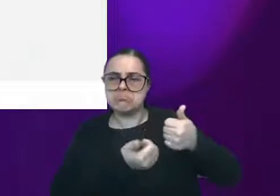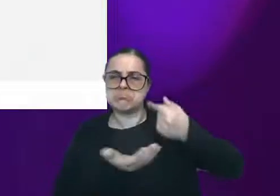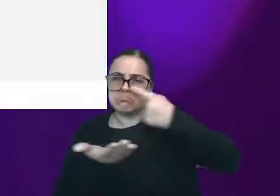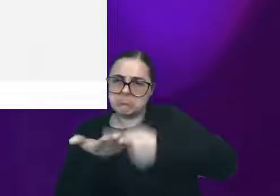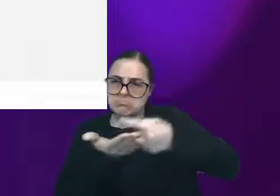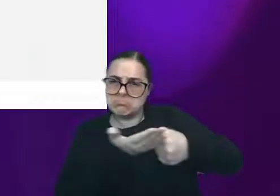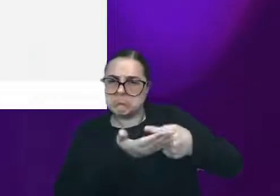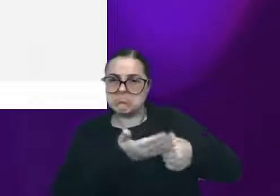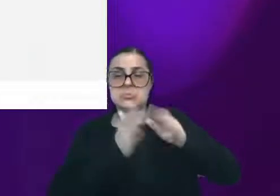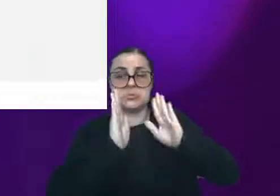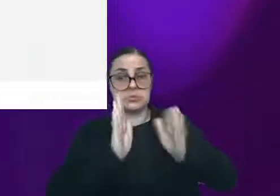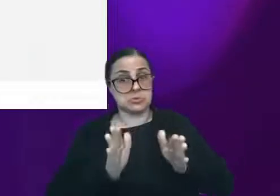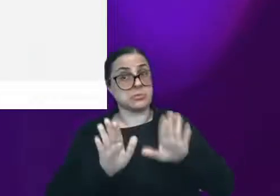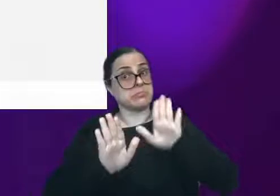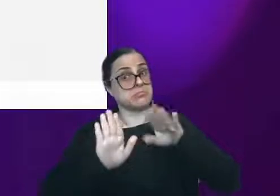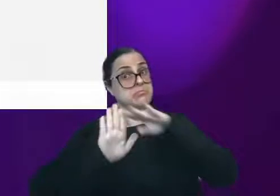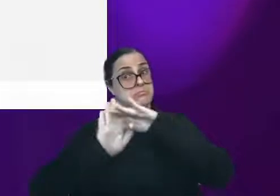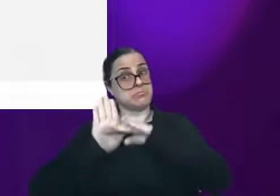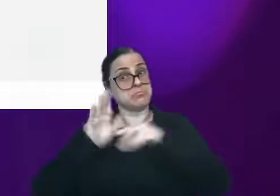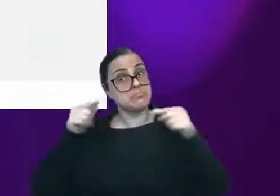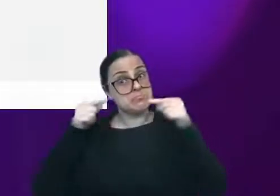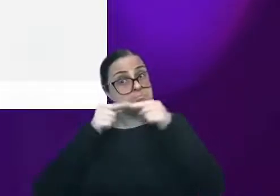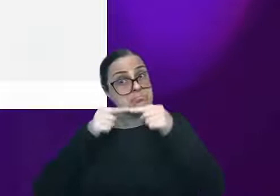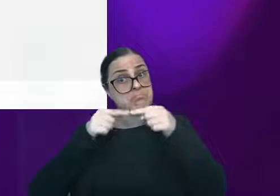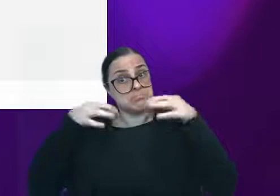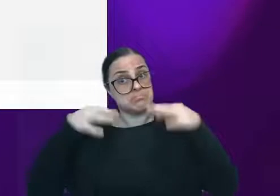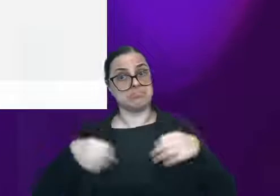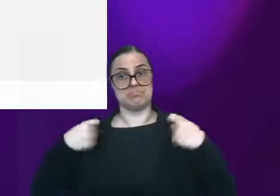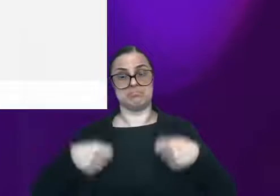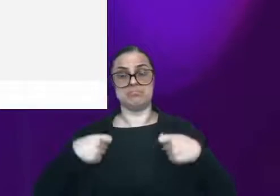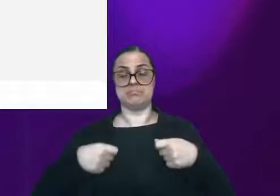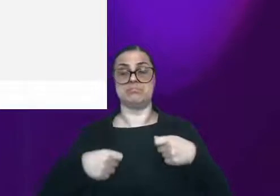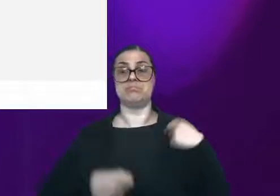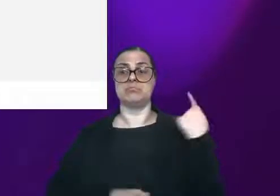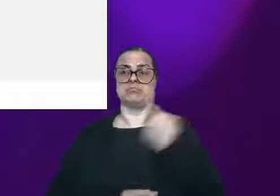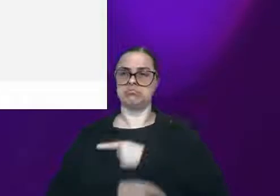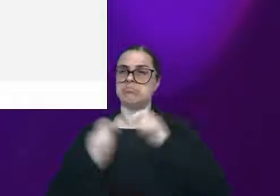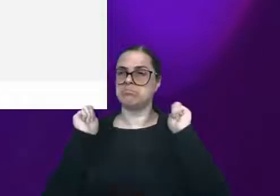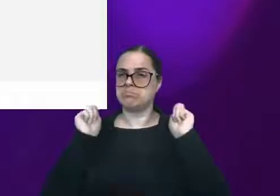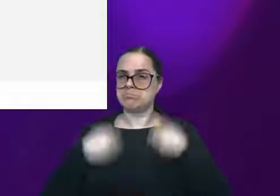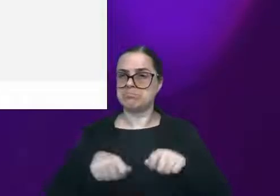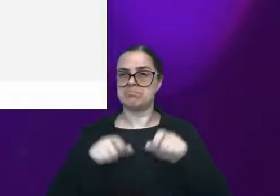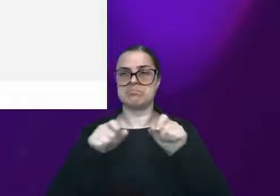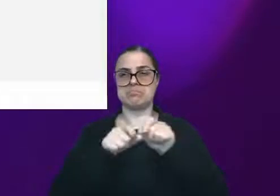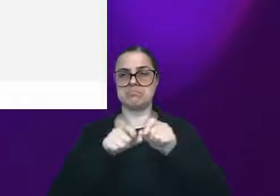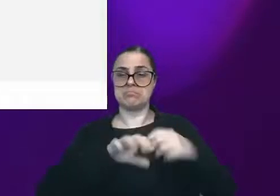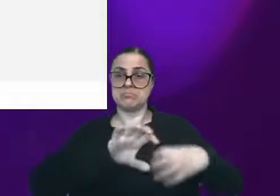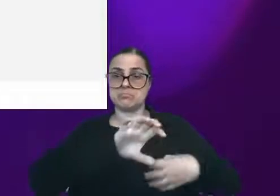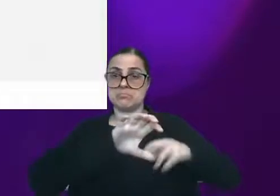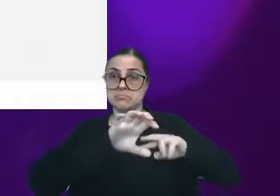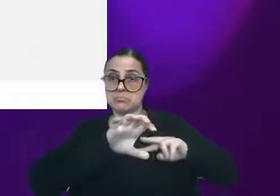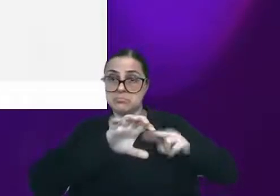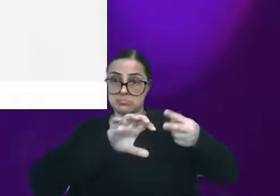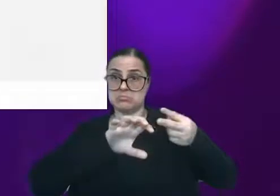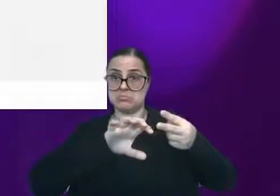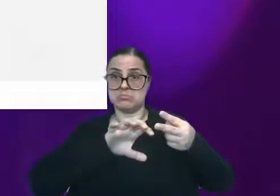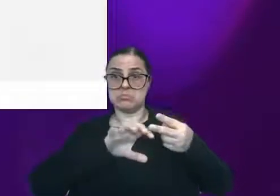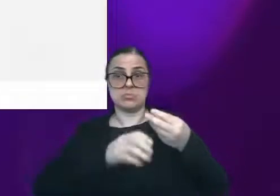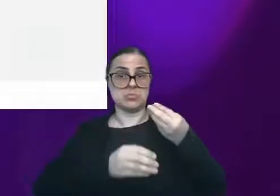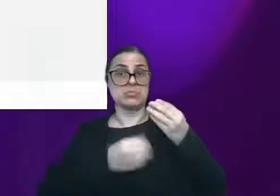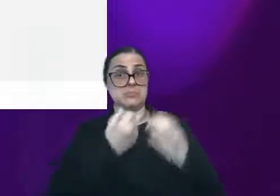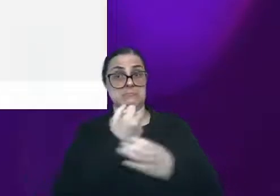Então, é possível nós fazermos um transplante no hepatocarcinoma com